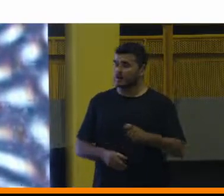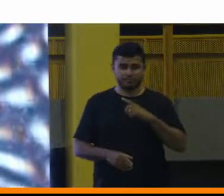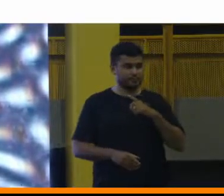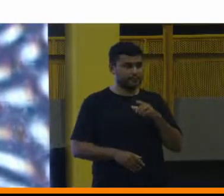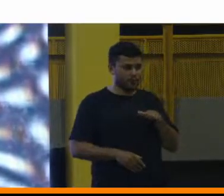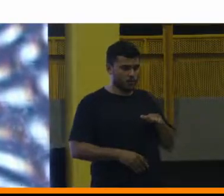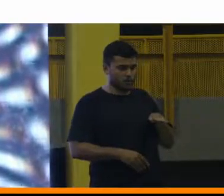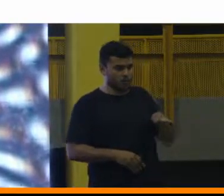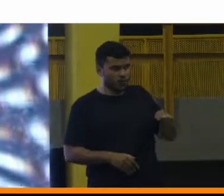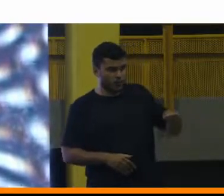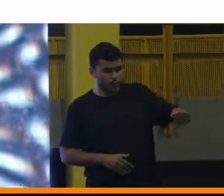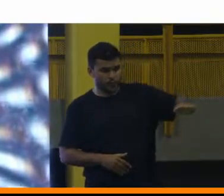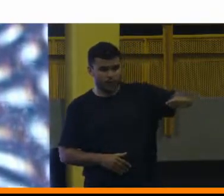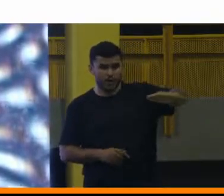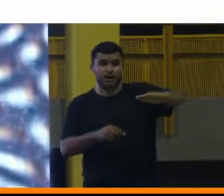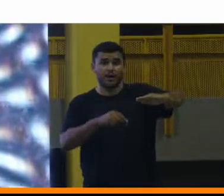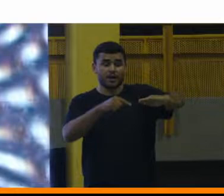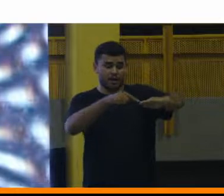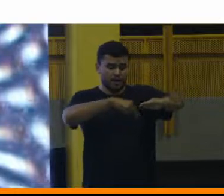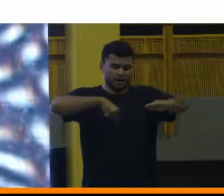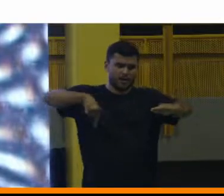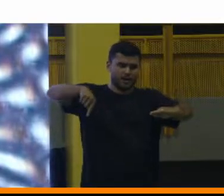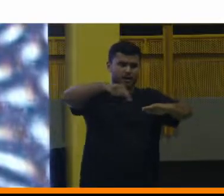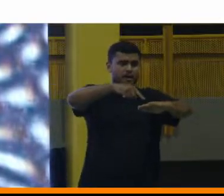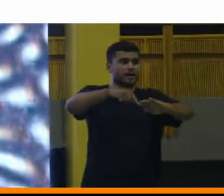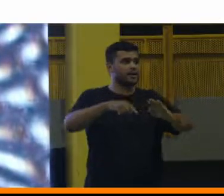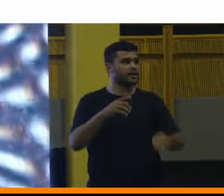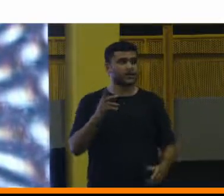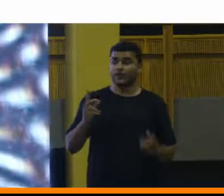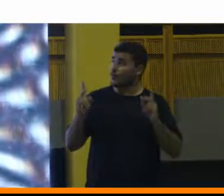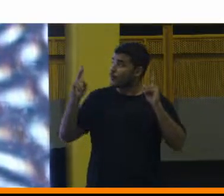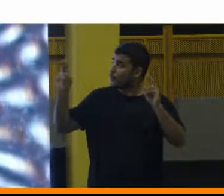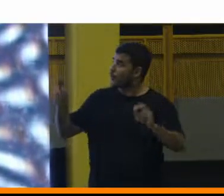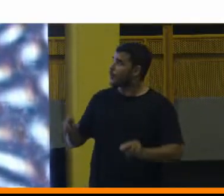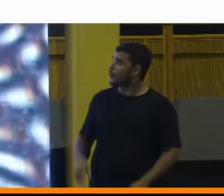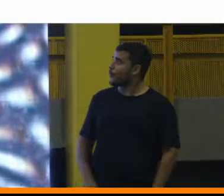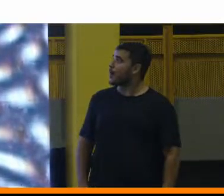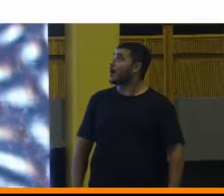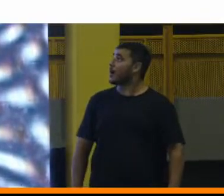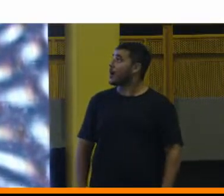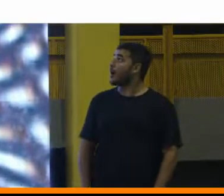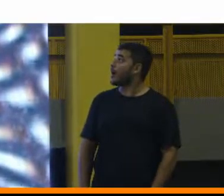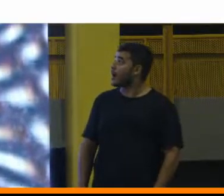para essa parte de dentro, que tem este raio R. R1.